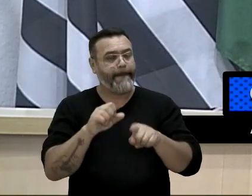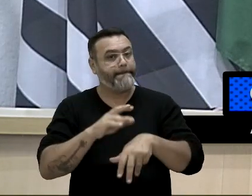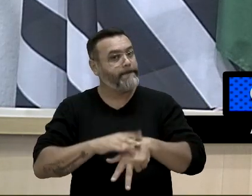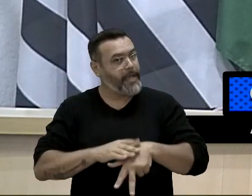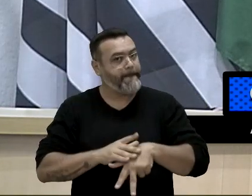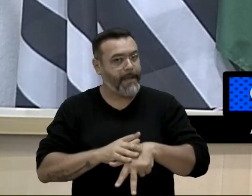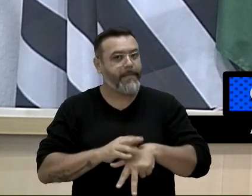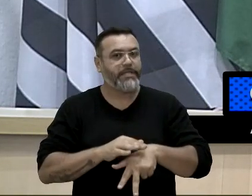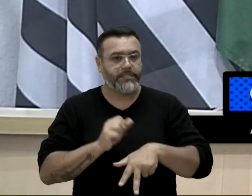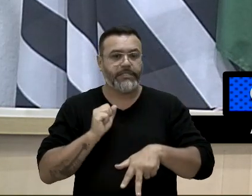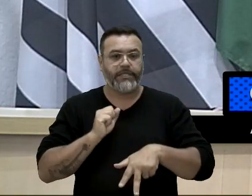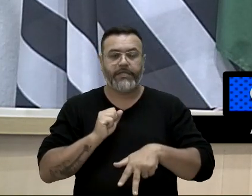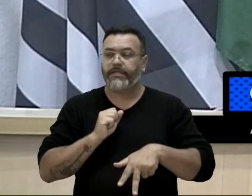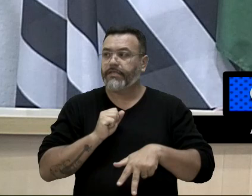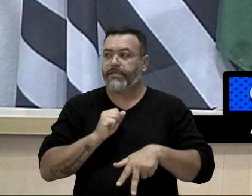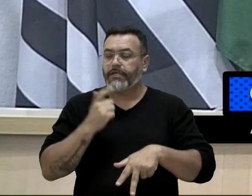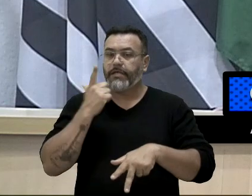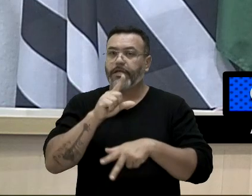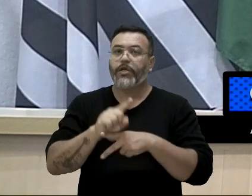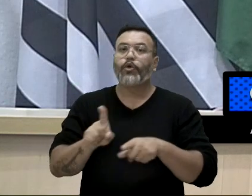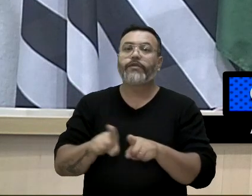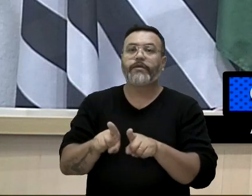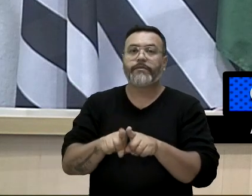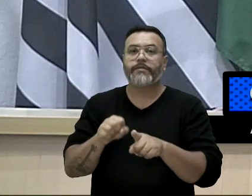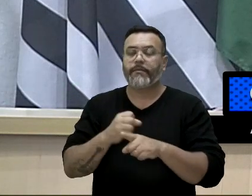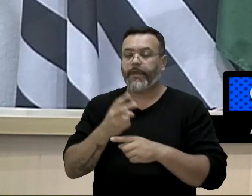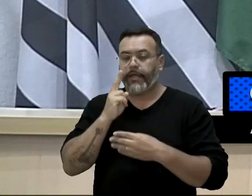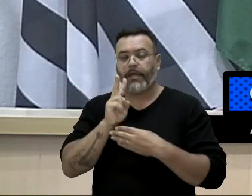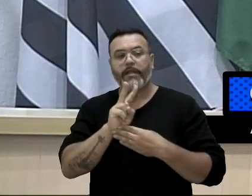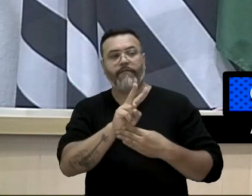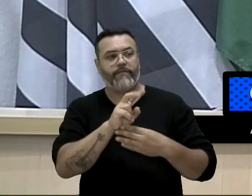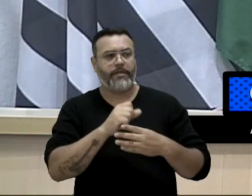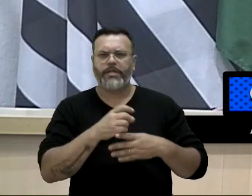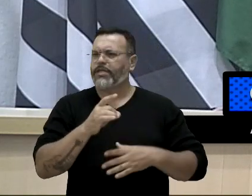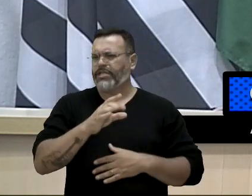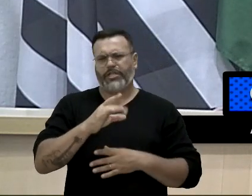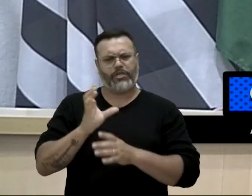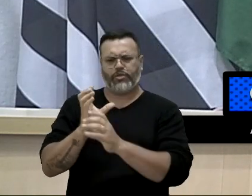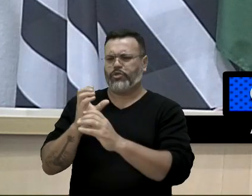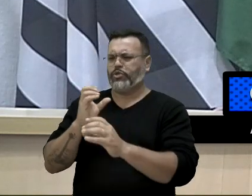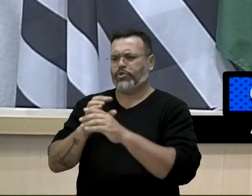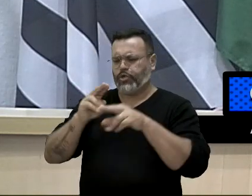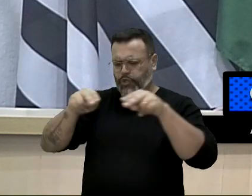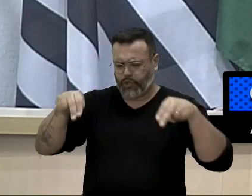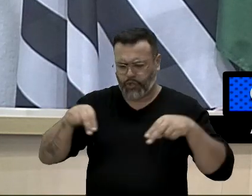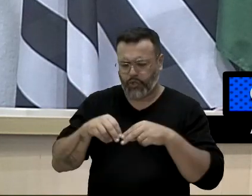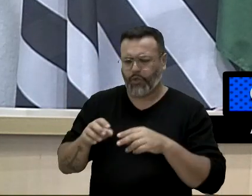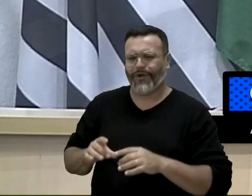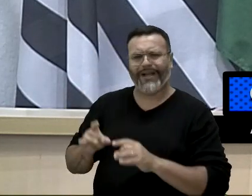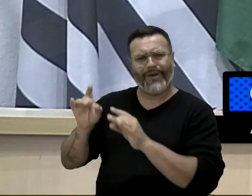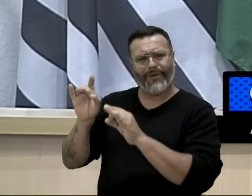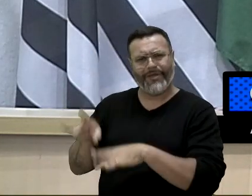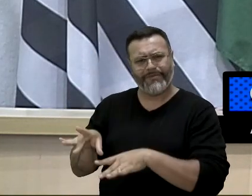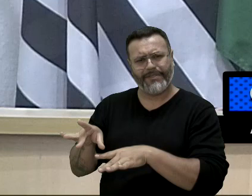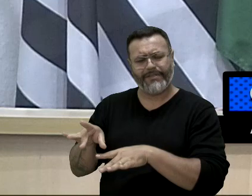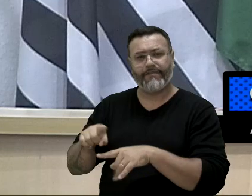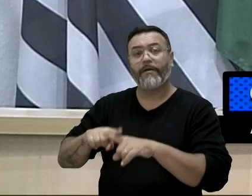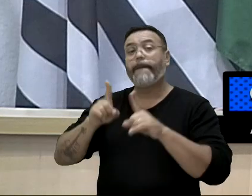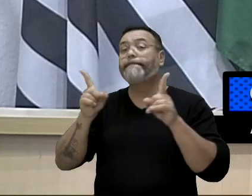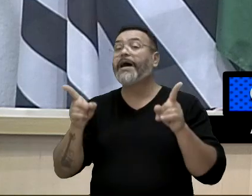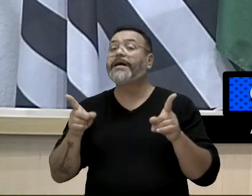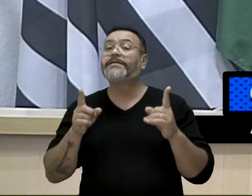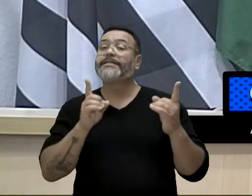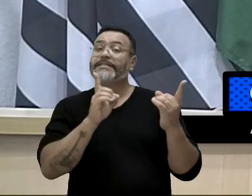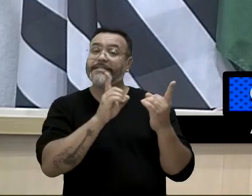que elas vejam essas pacientes não só de forma ambulatorial, mas quando internada, que faça